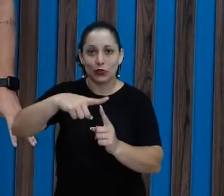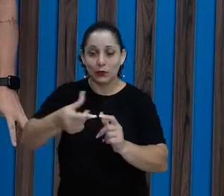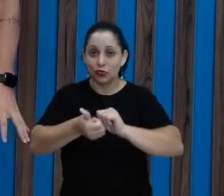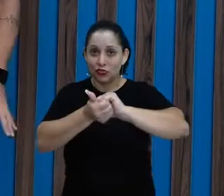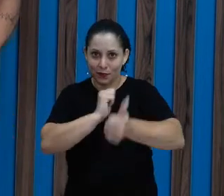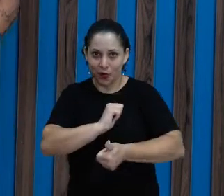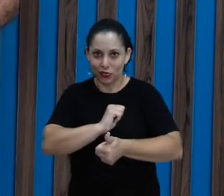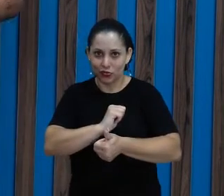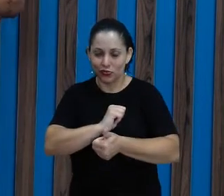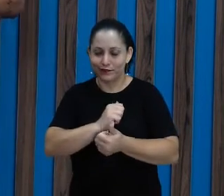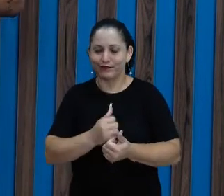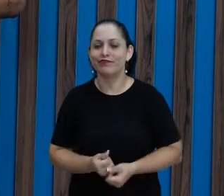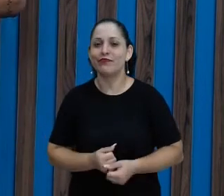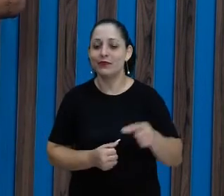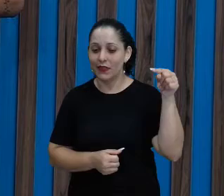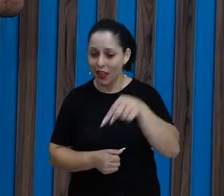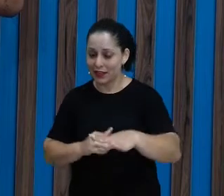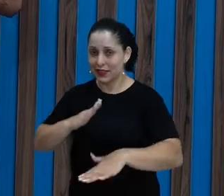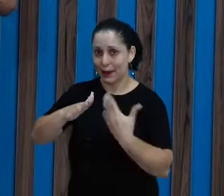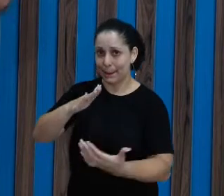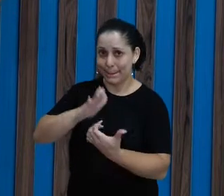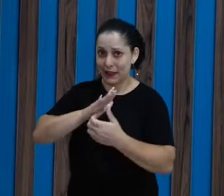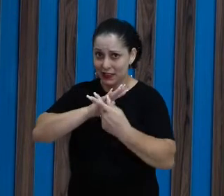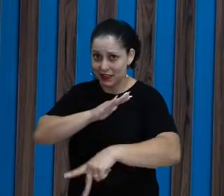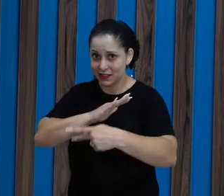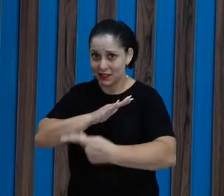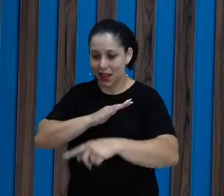esportiva. Então, essa empresa, ela vai